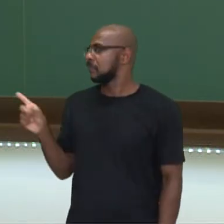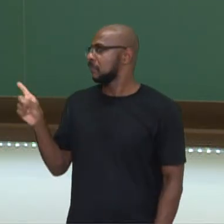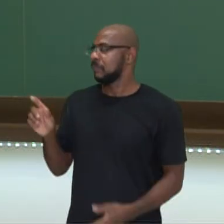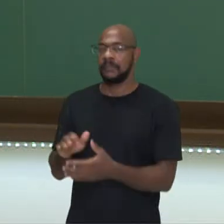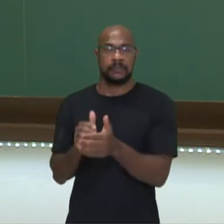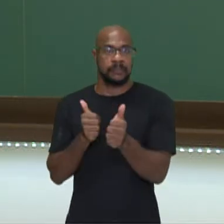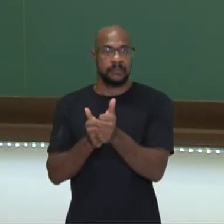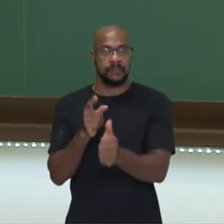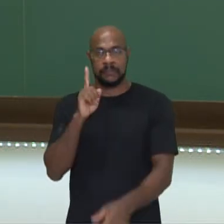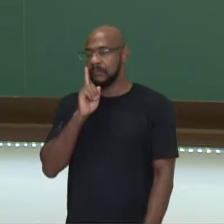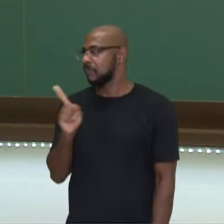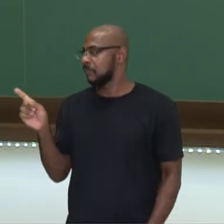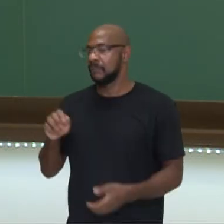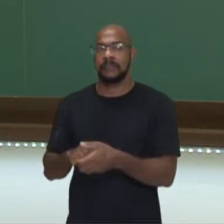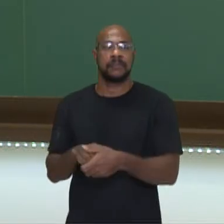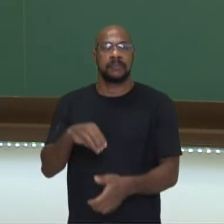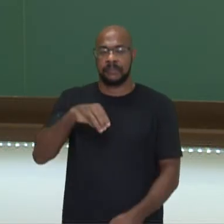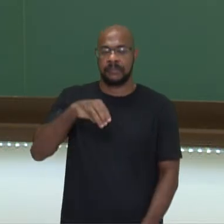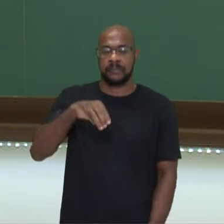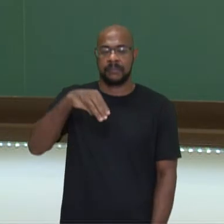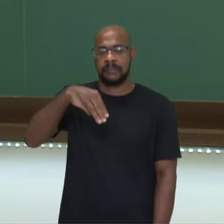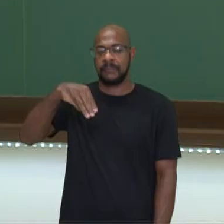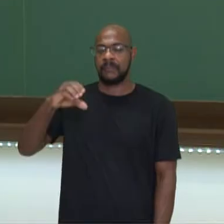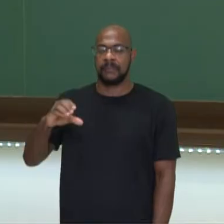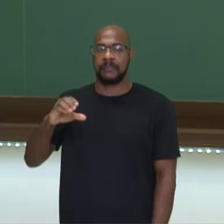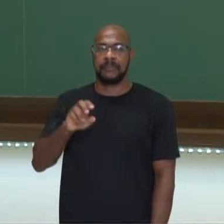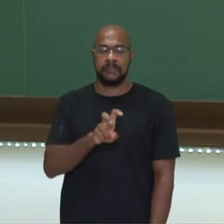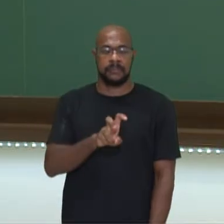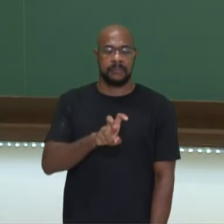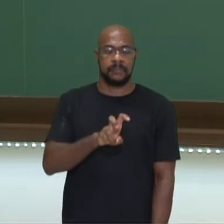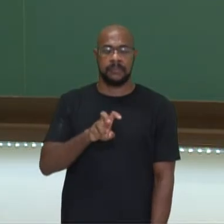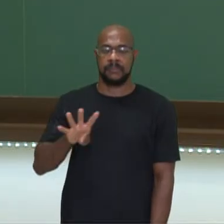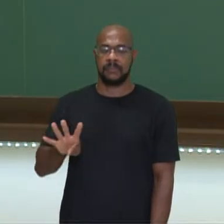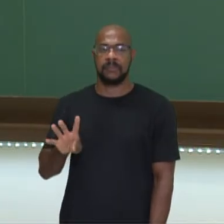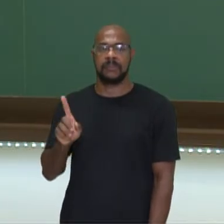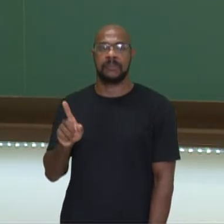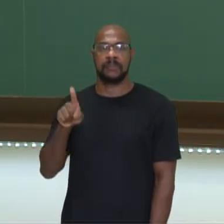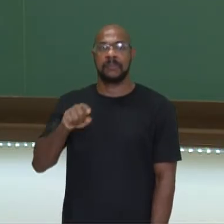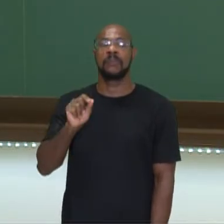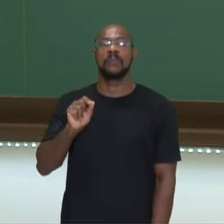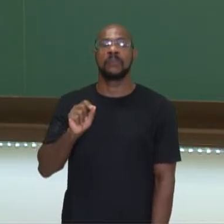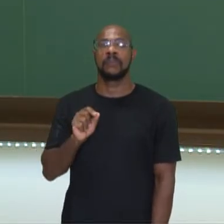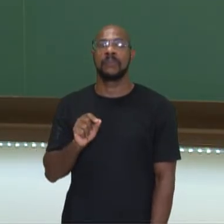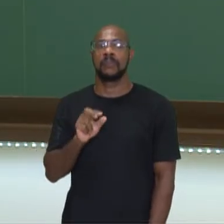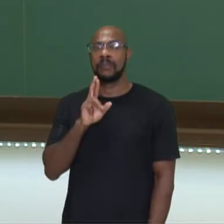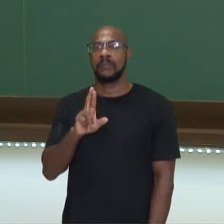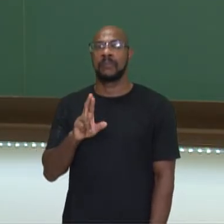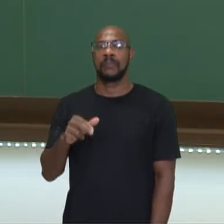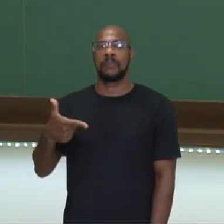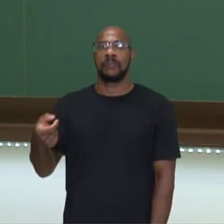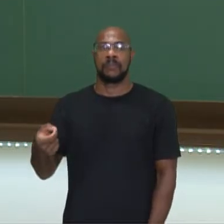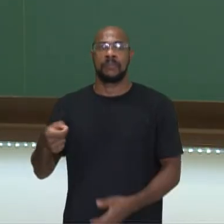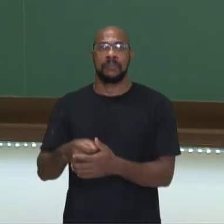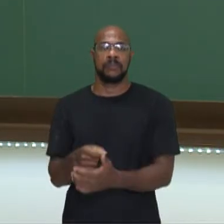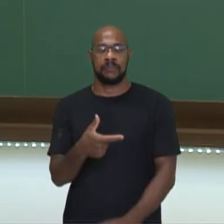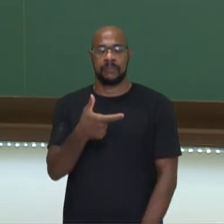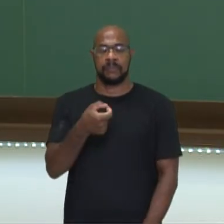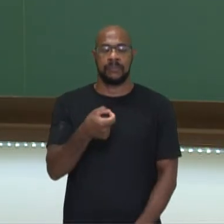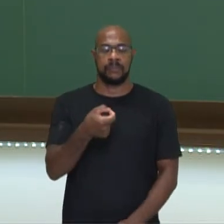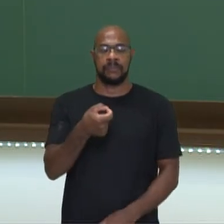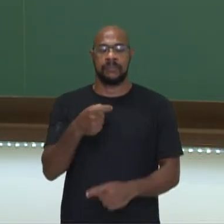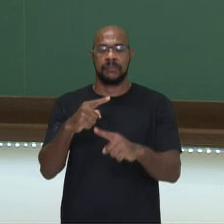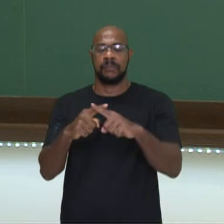quarto. MMC de 5 e 4 é 20. 20 dividido por 5 dá 4, e 4 vezes